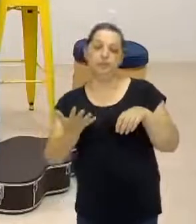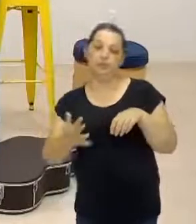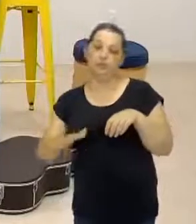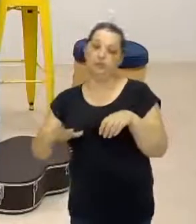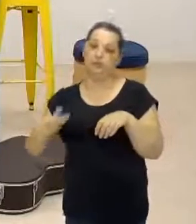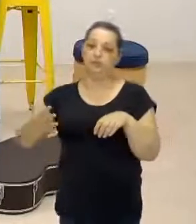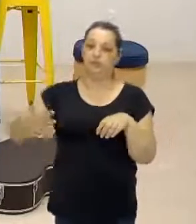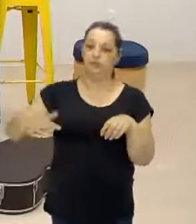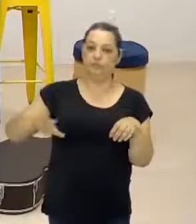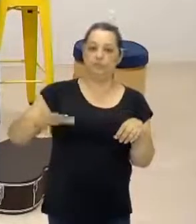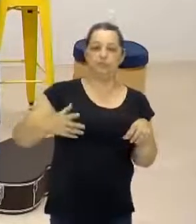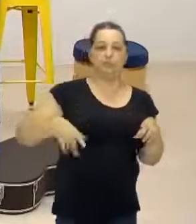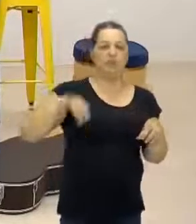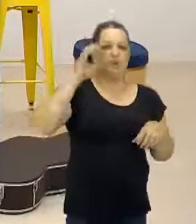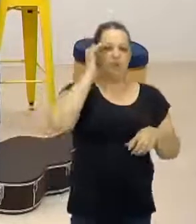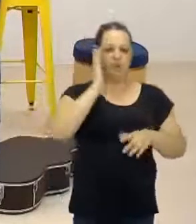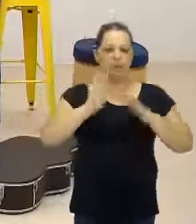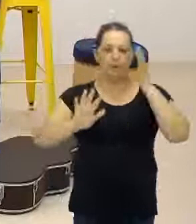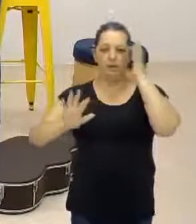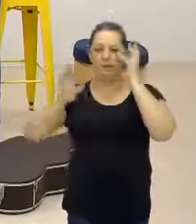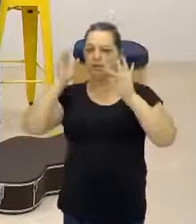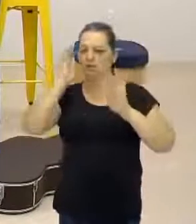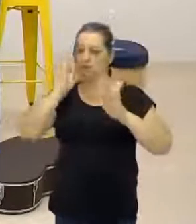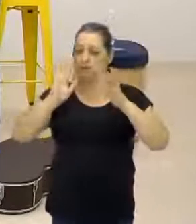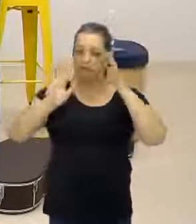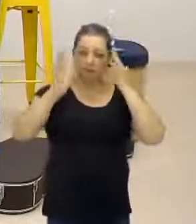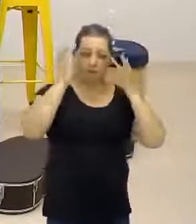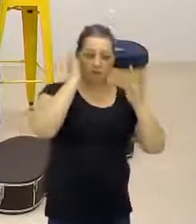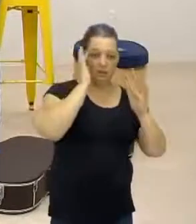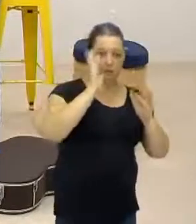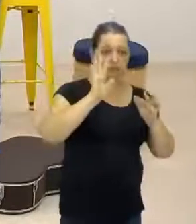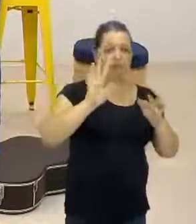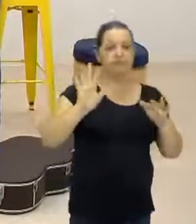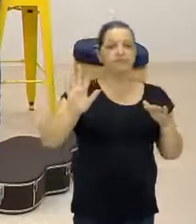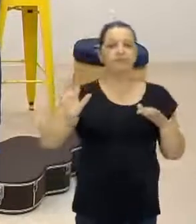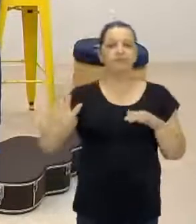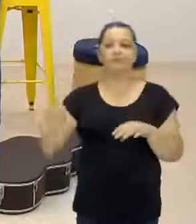além do que se imagina.